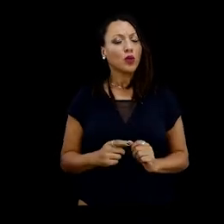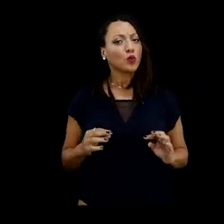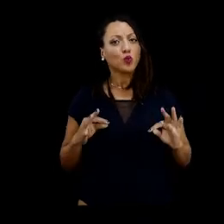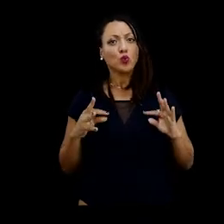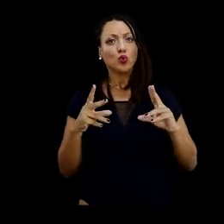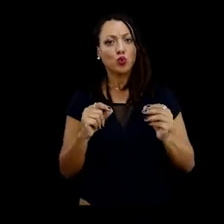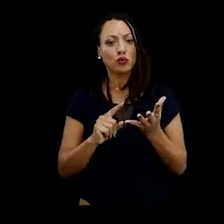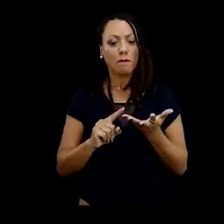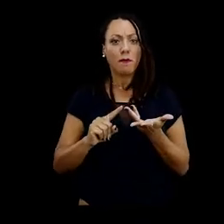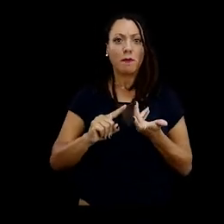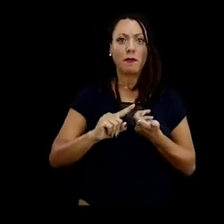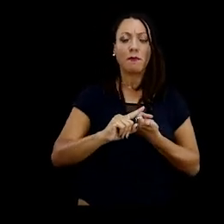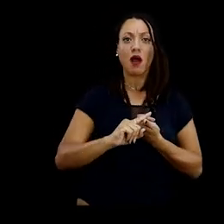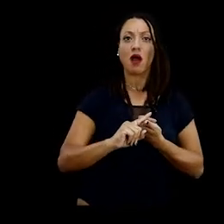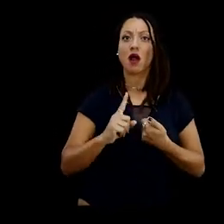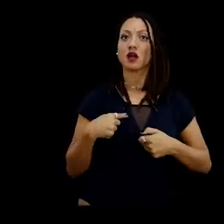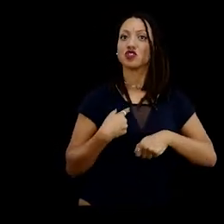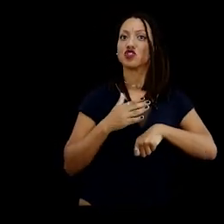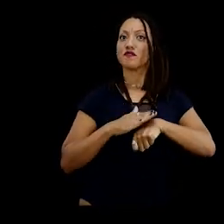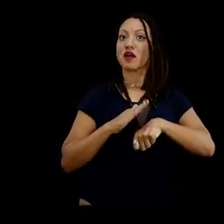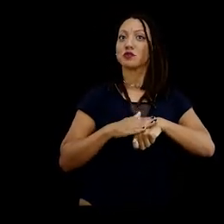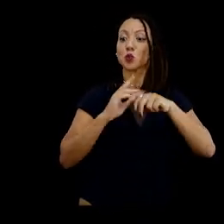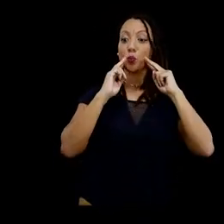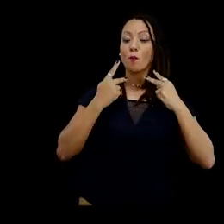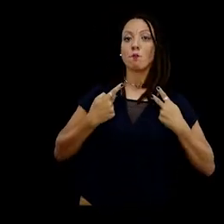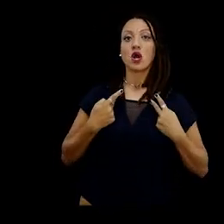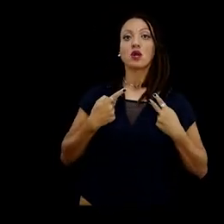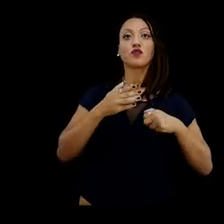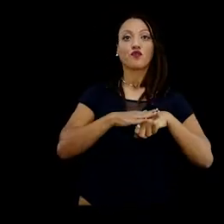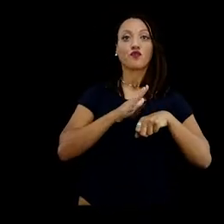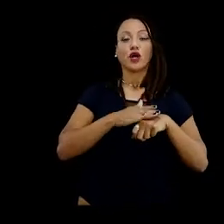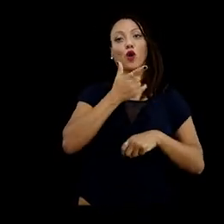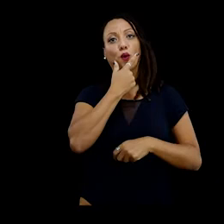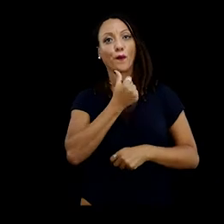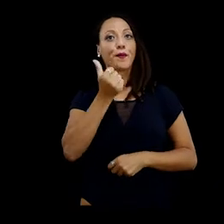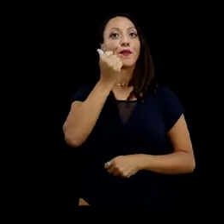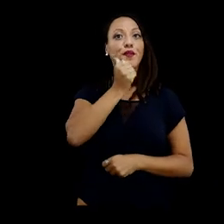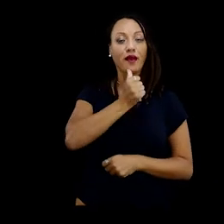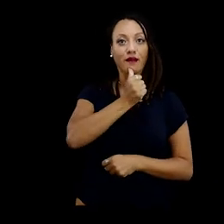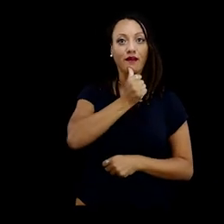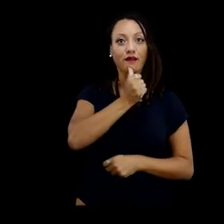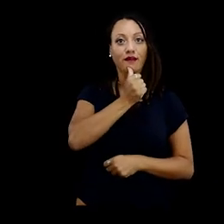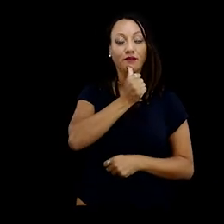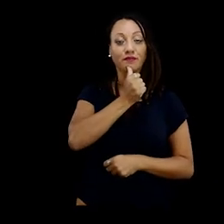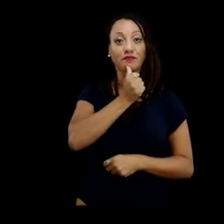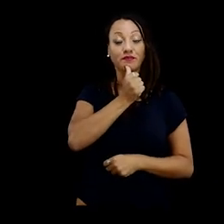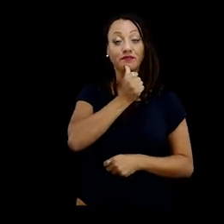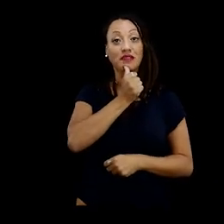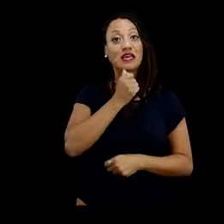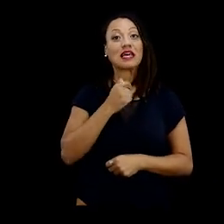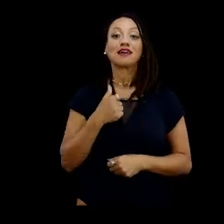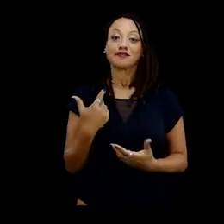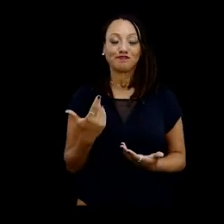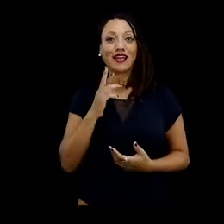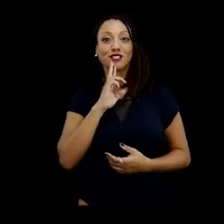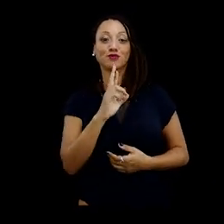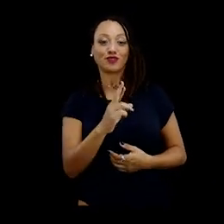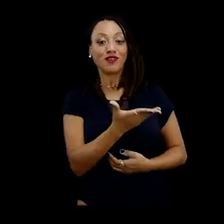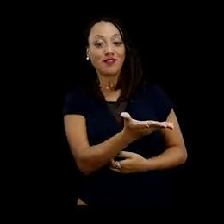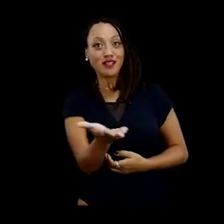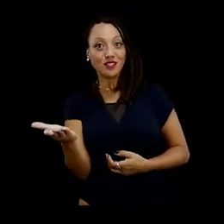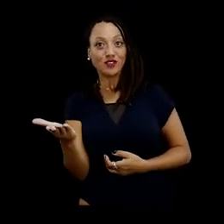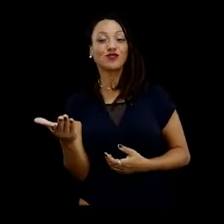Isso tudo é feito por homens e mulheres. E a gente então dizia: isso é